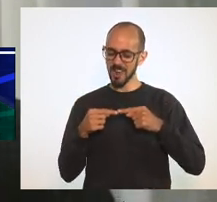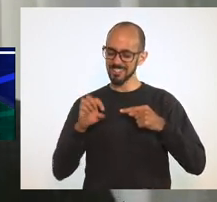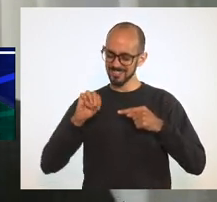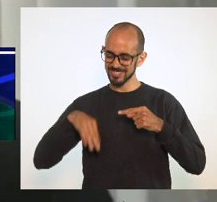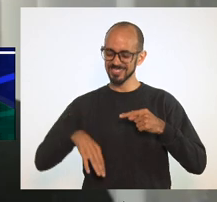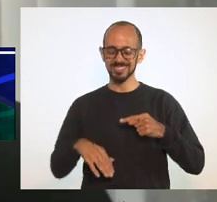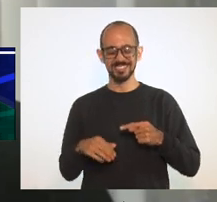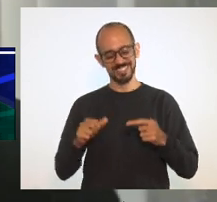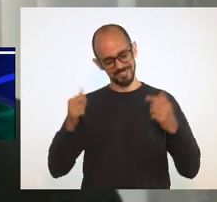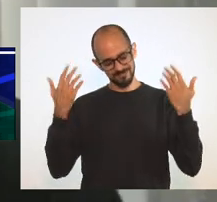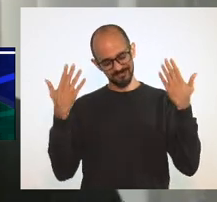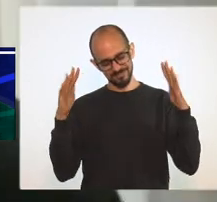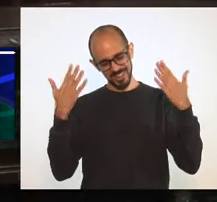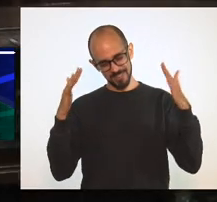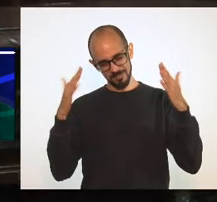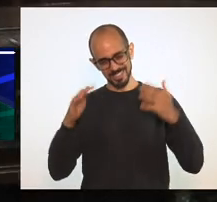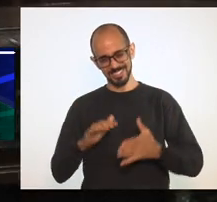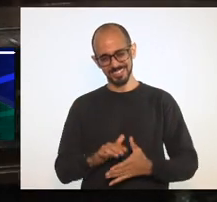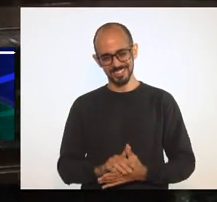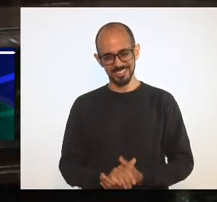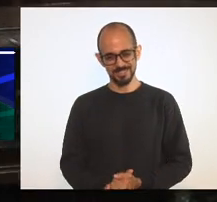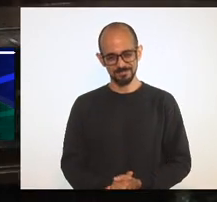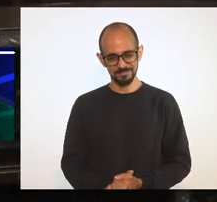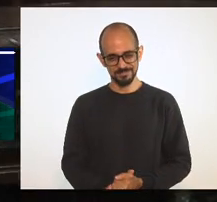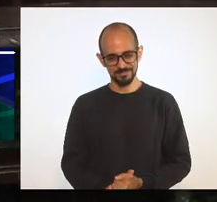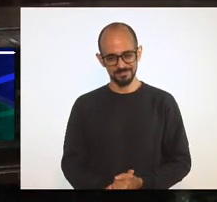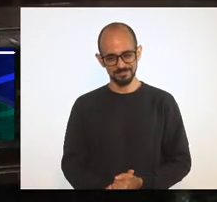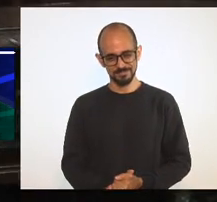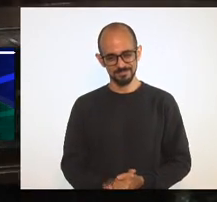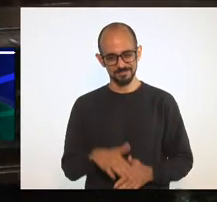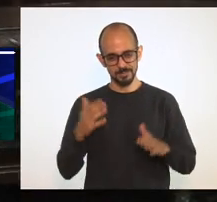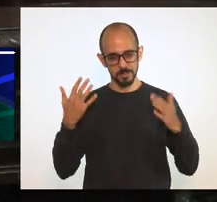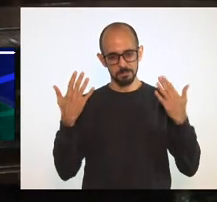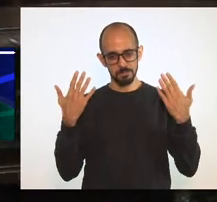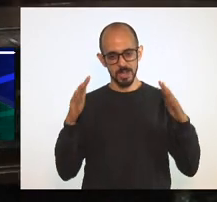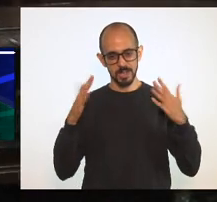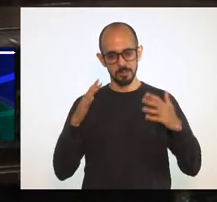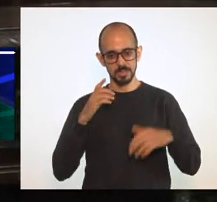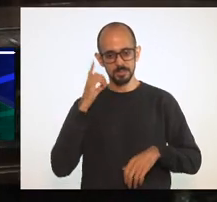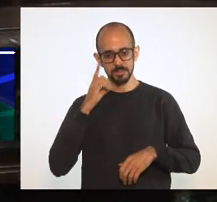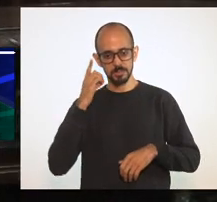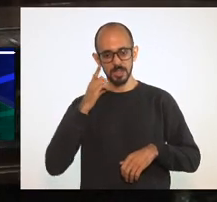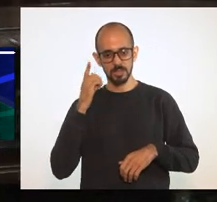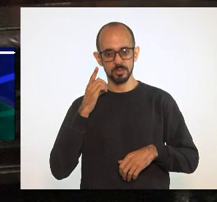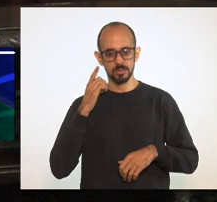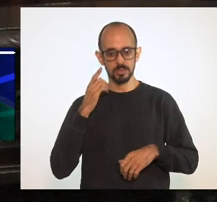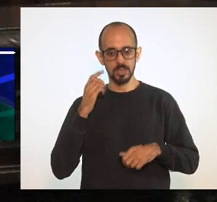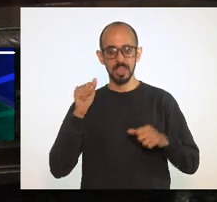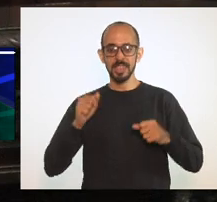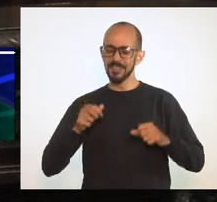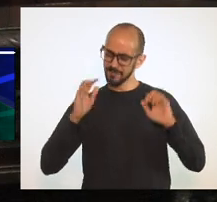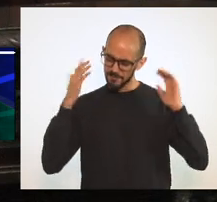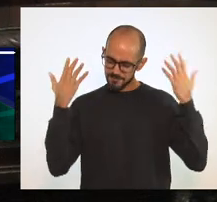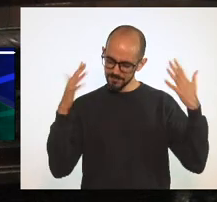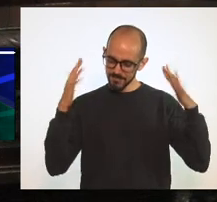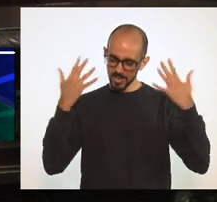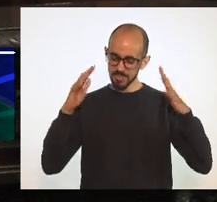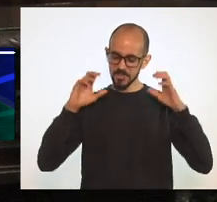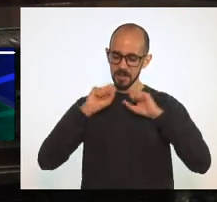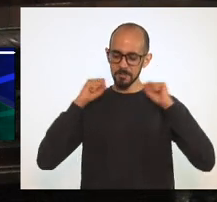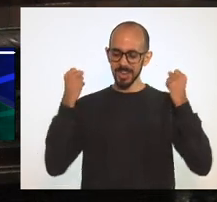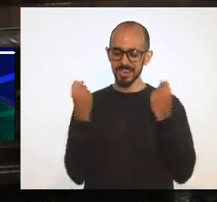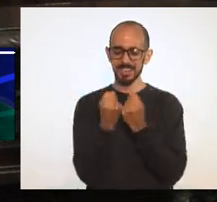né? Obrigado, deputado Bebeto. Parabéns, presidente André Siciliano. Viva o Maracanã, viva o Rei